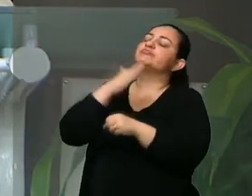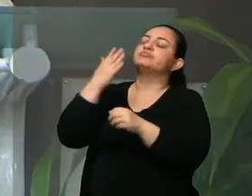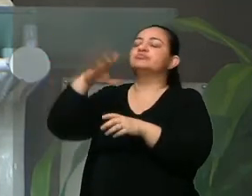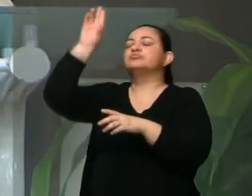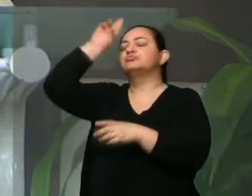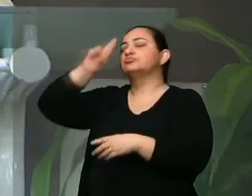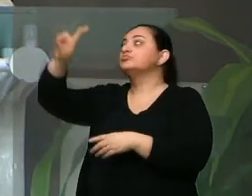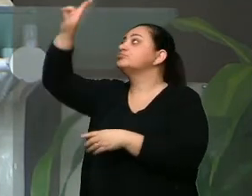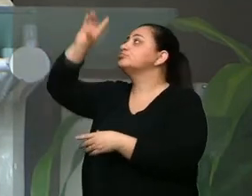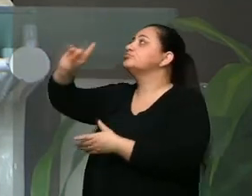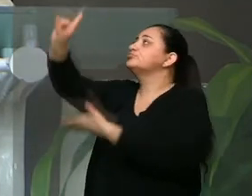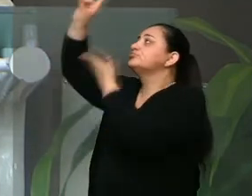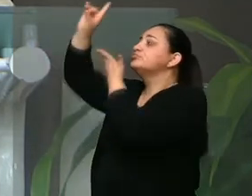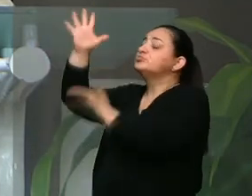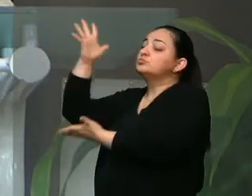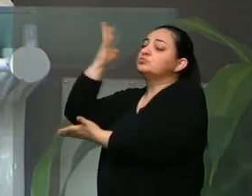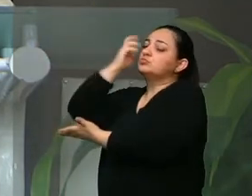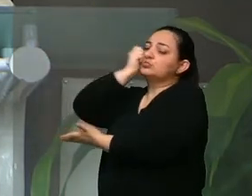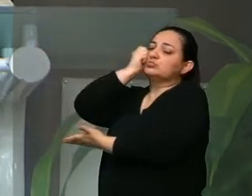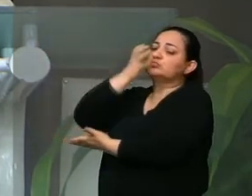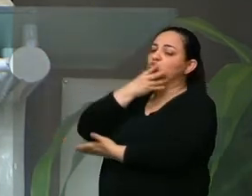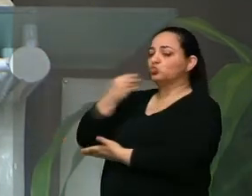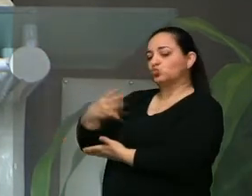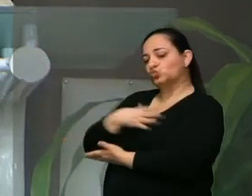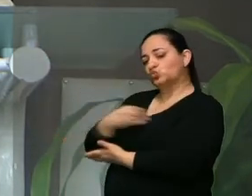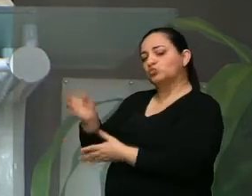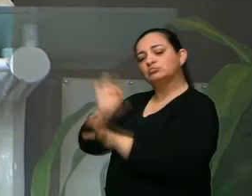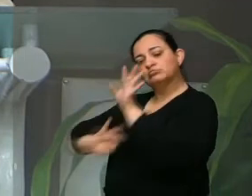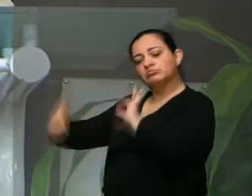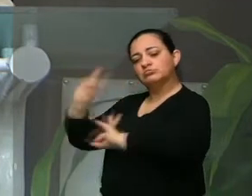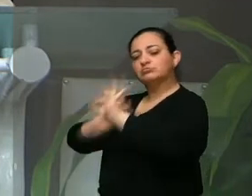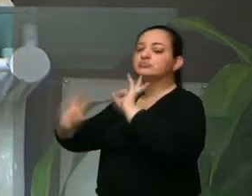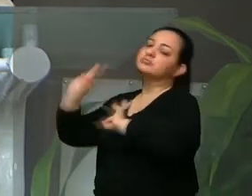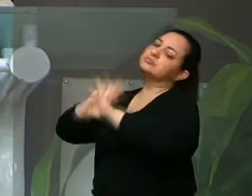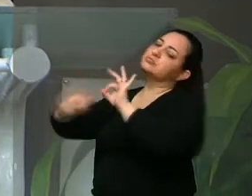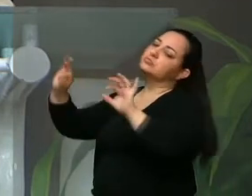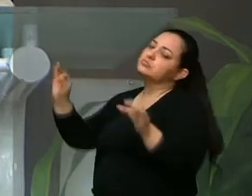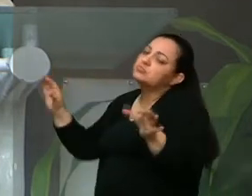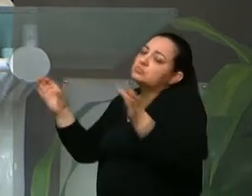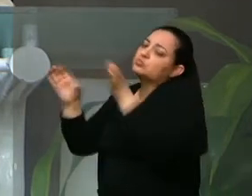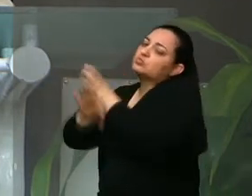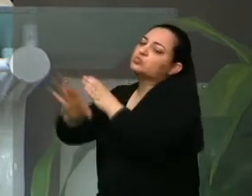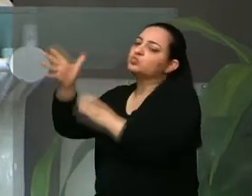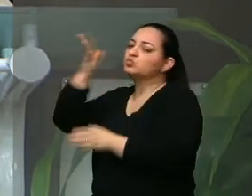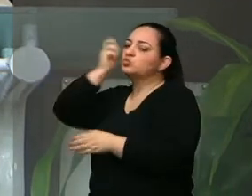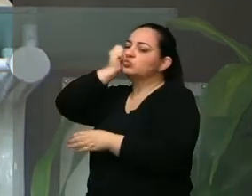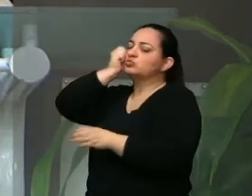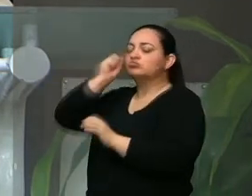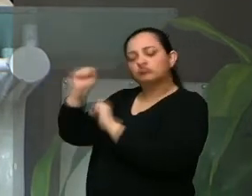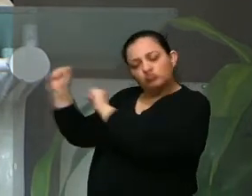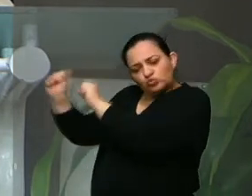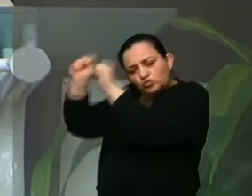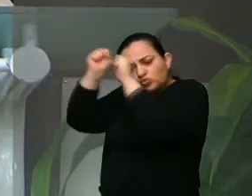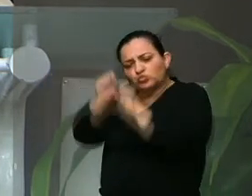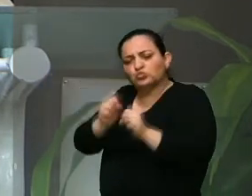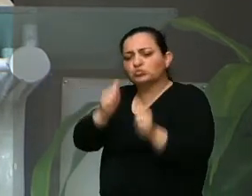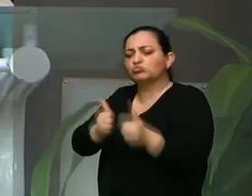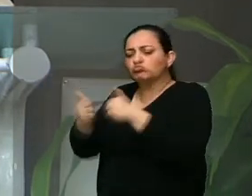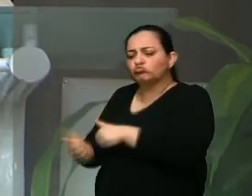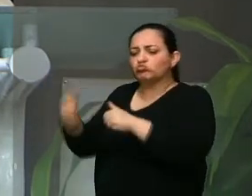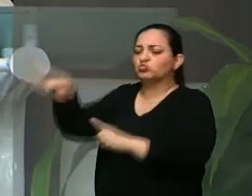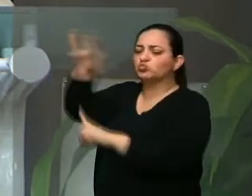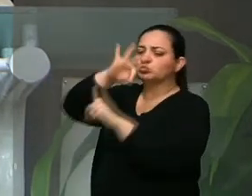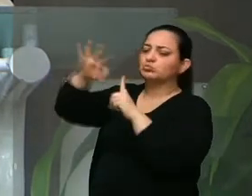selando nesta adoção de filho preparando para aquela plena adoção aquele tremendo batismo do espírito